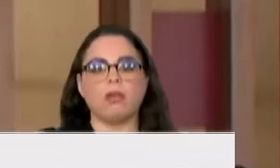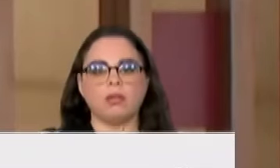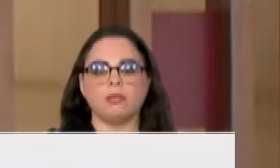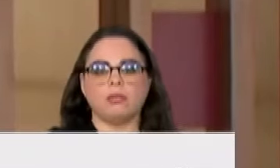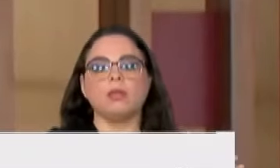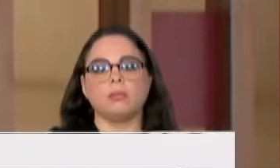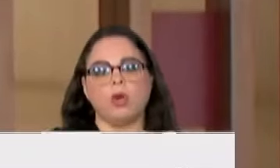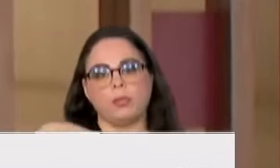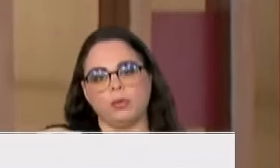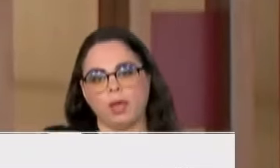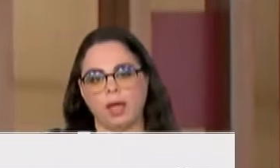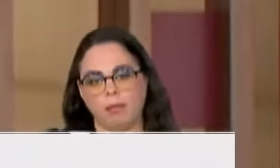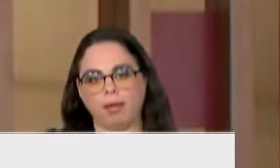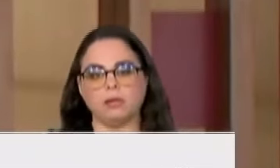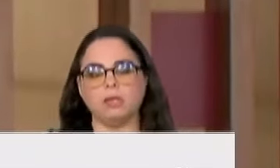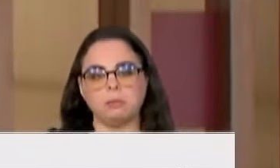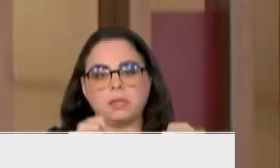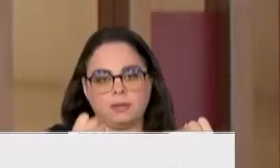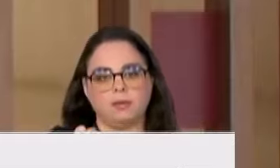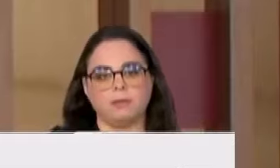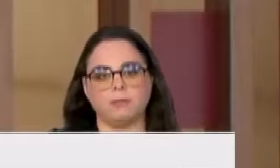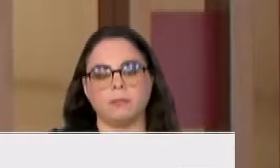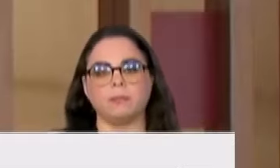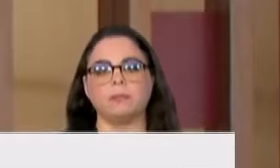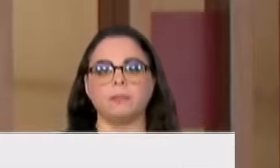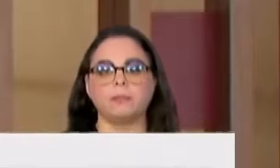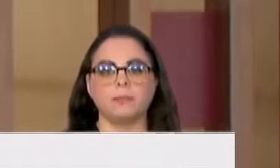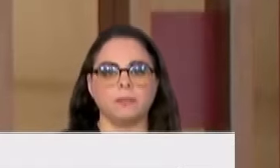conjunto com o Ministério das Relações Exteriores e o Ministério da Defesa.